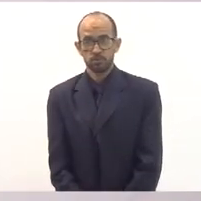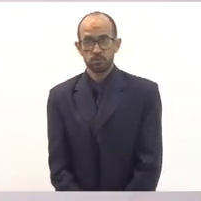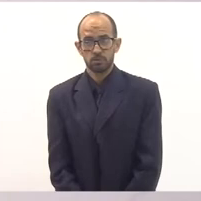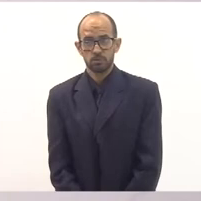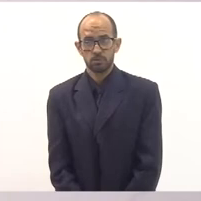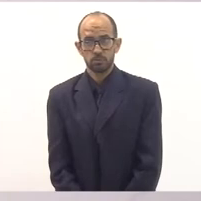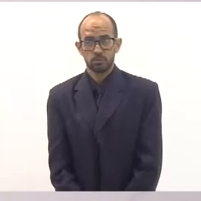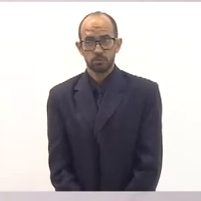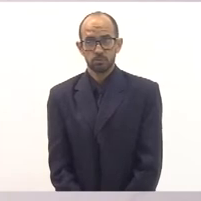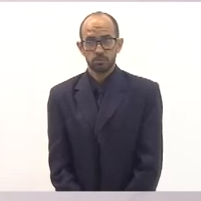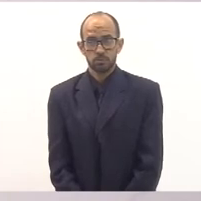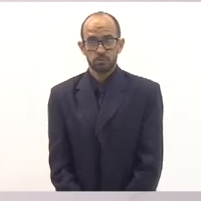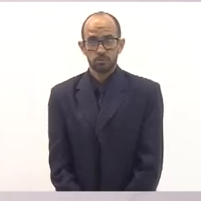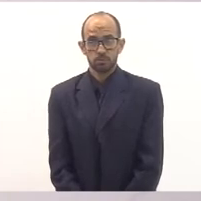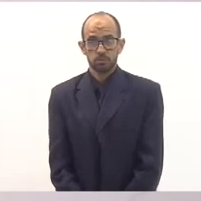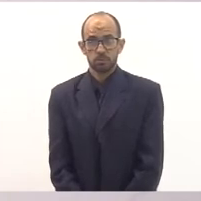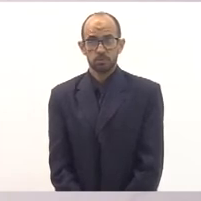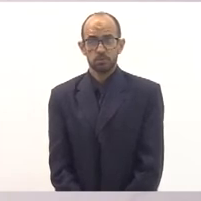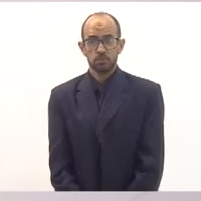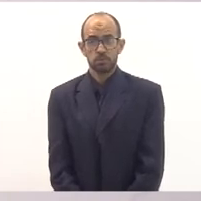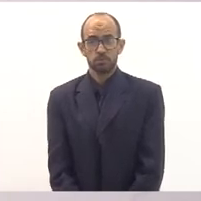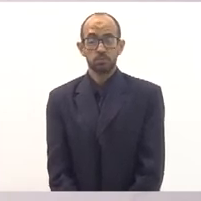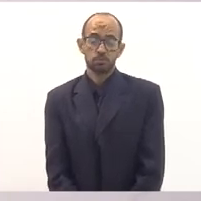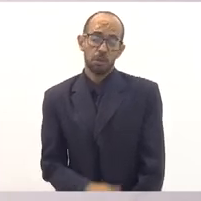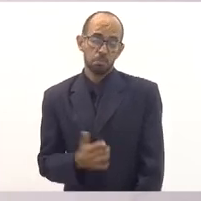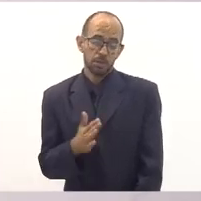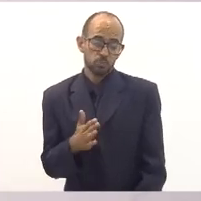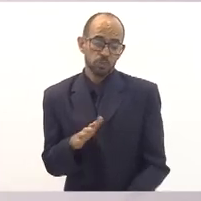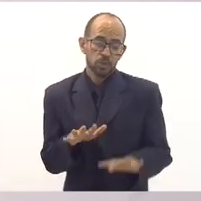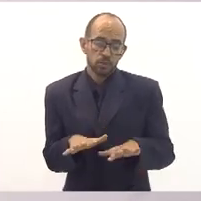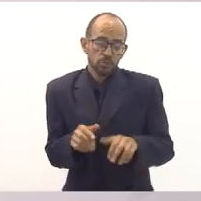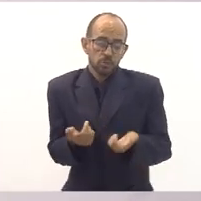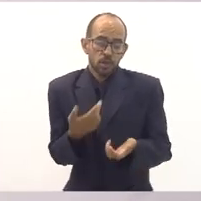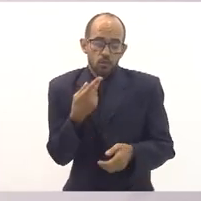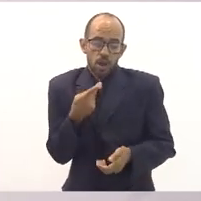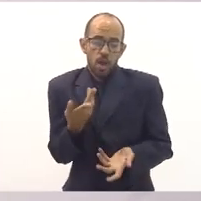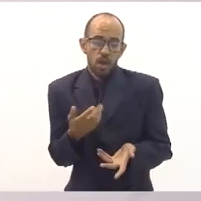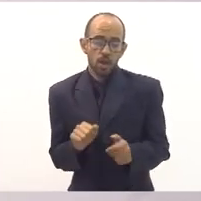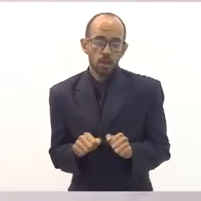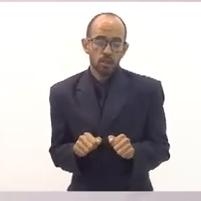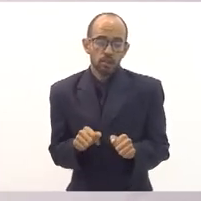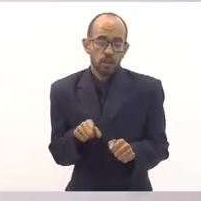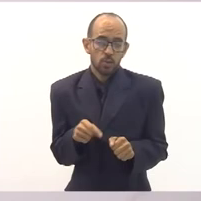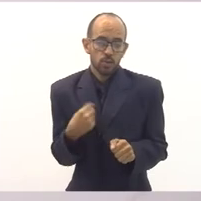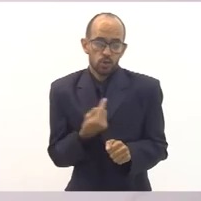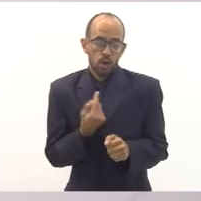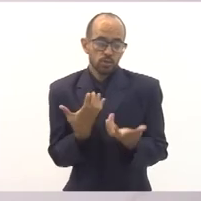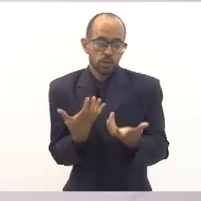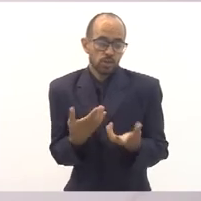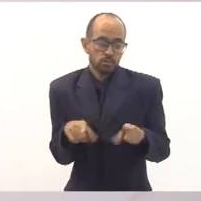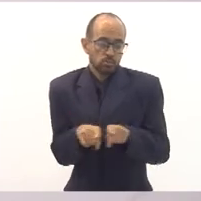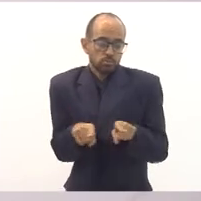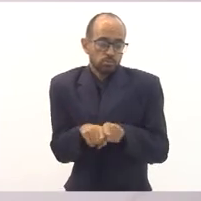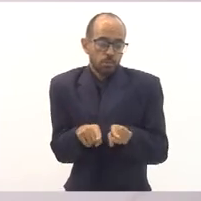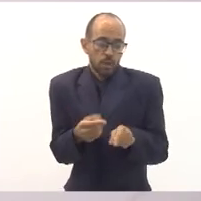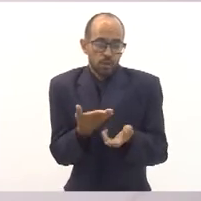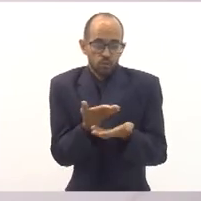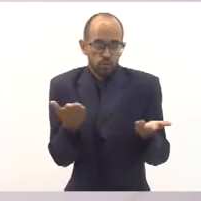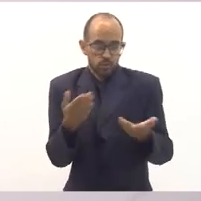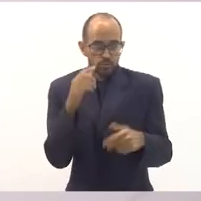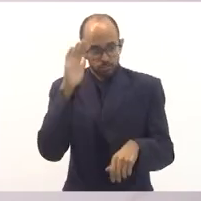entendi E é mais ou menos isso galera é isso que nós queremos chamar atenção